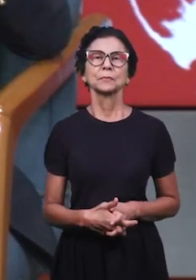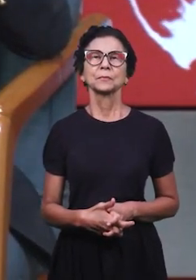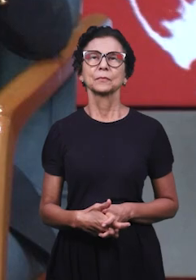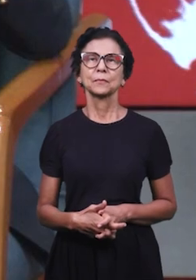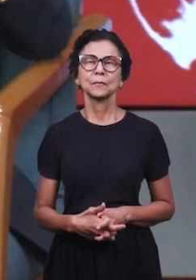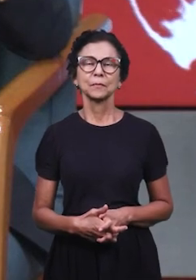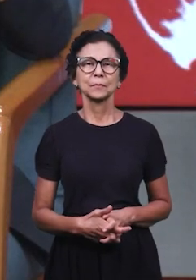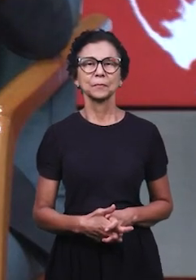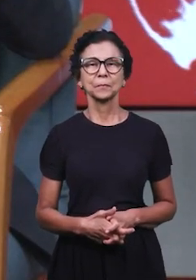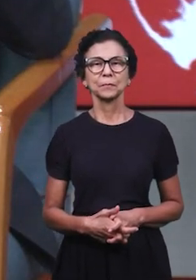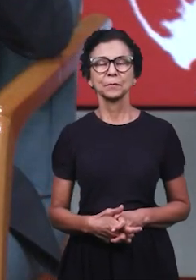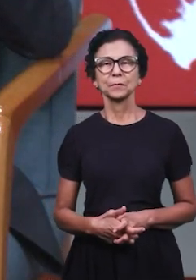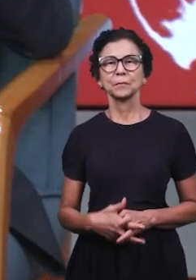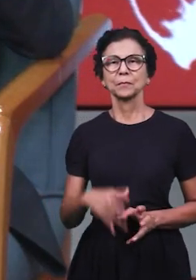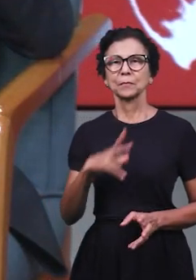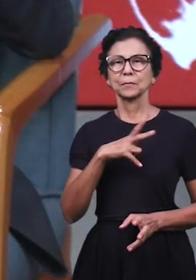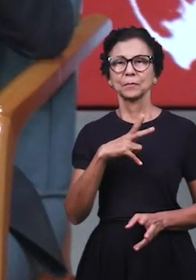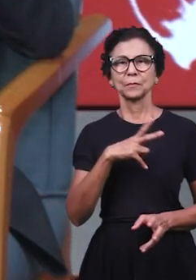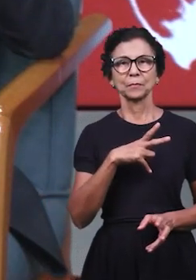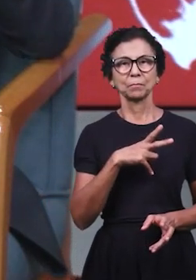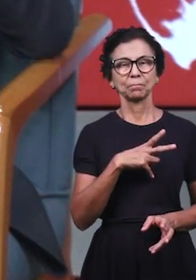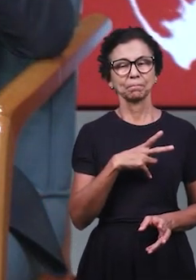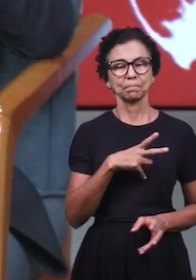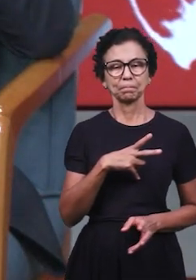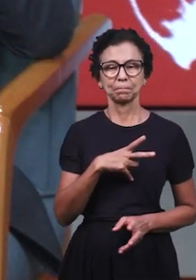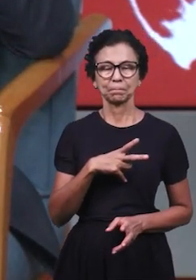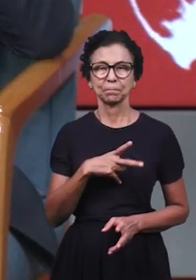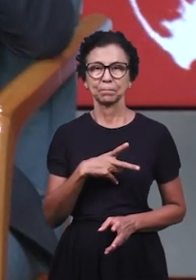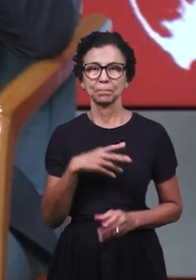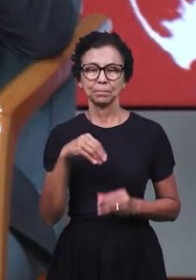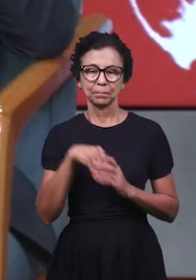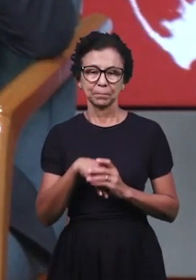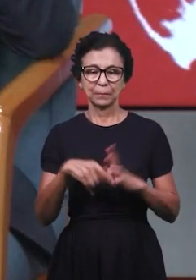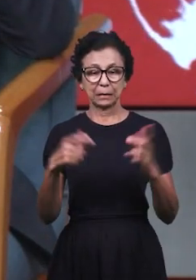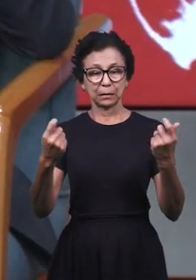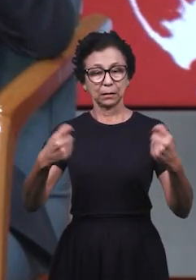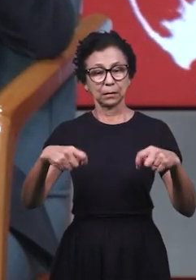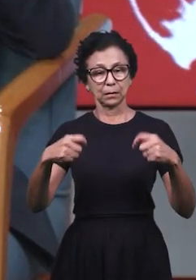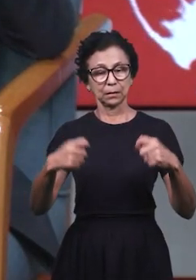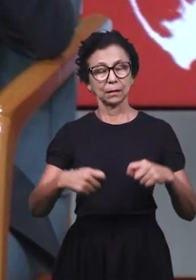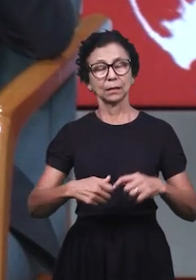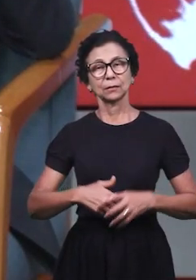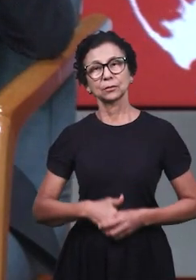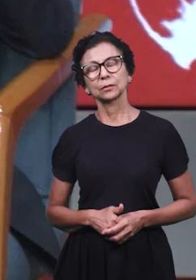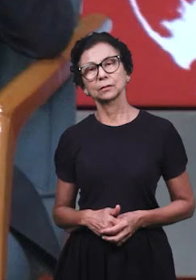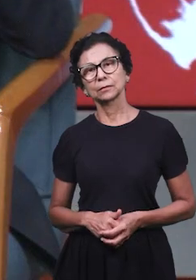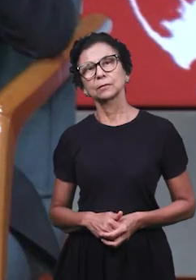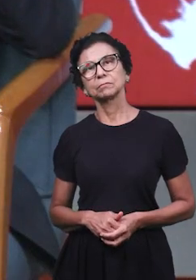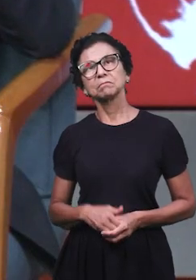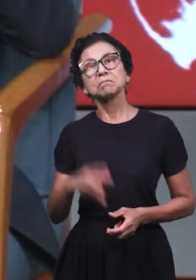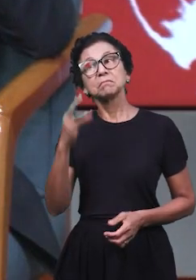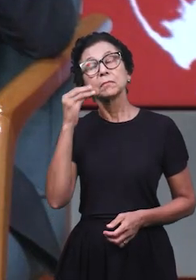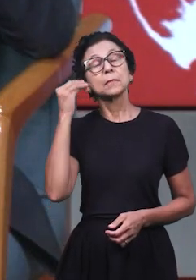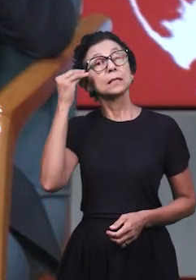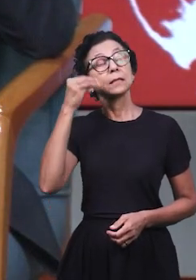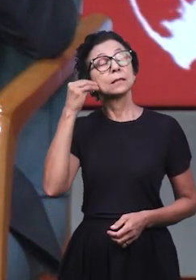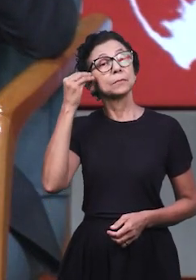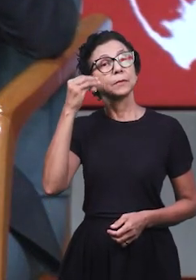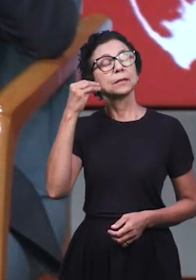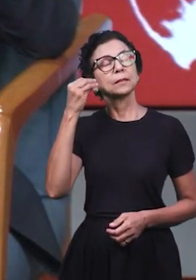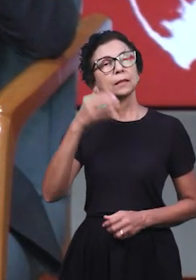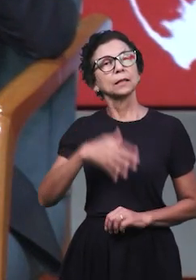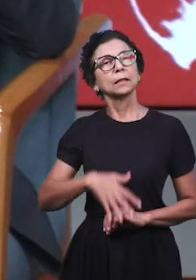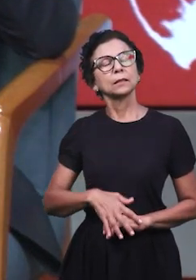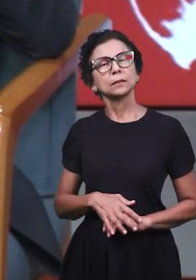na sua vida e na sua necessidade. E isso é uma experiência que